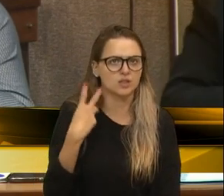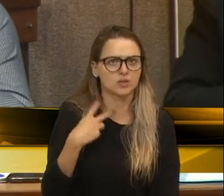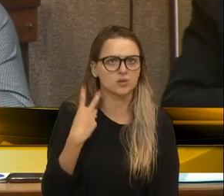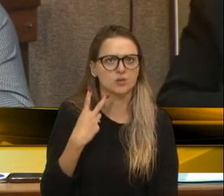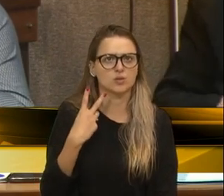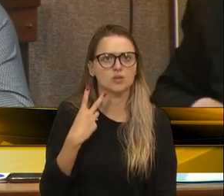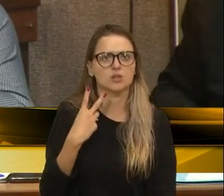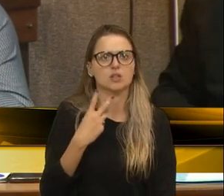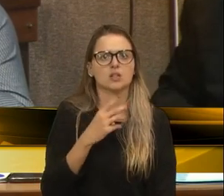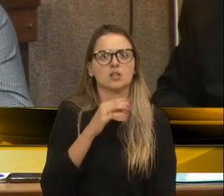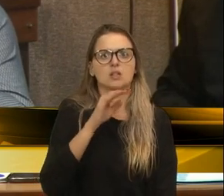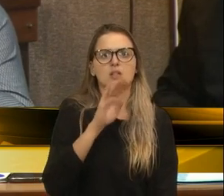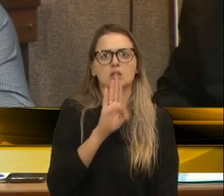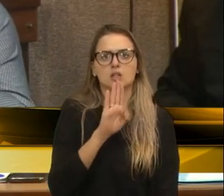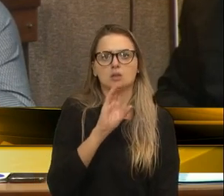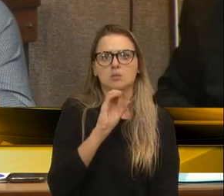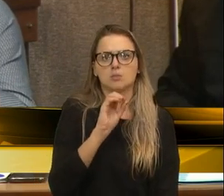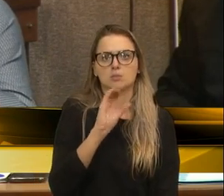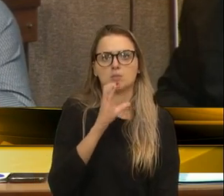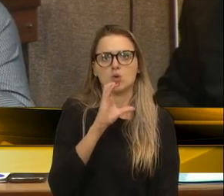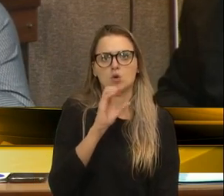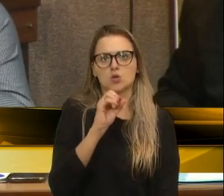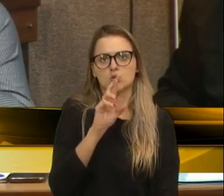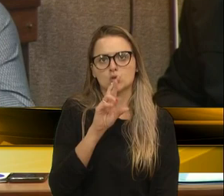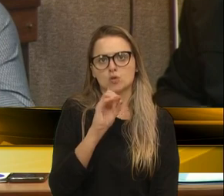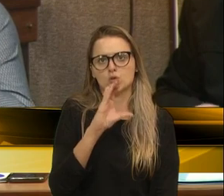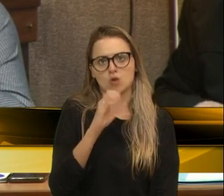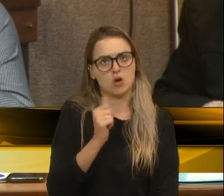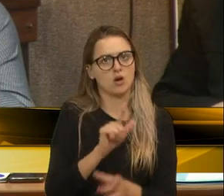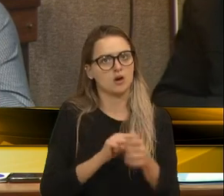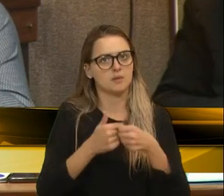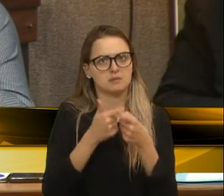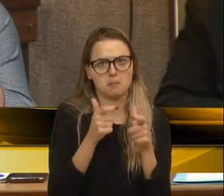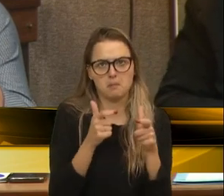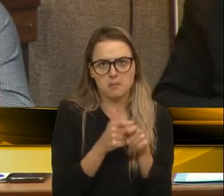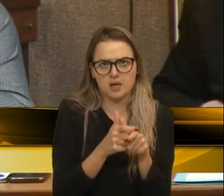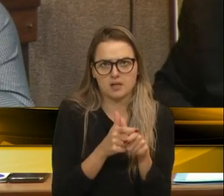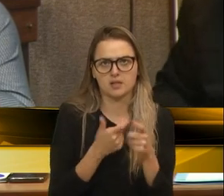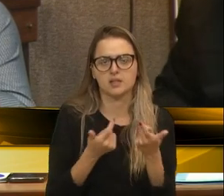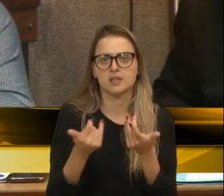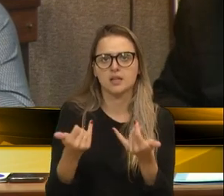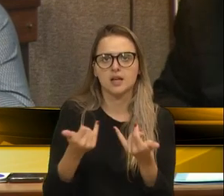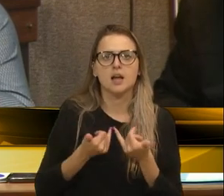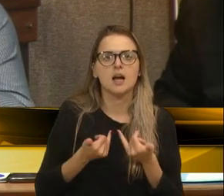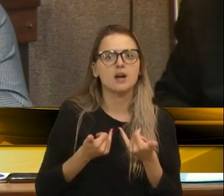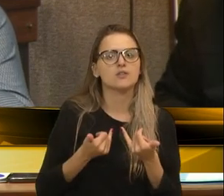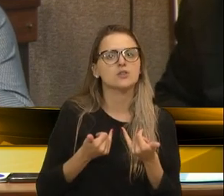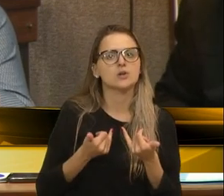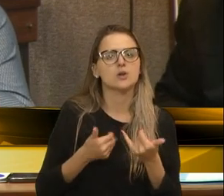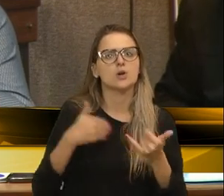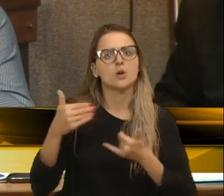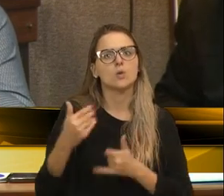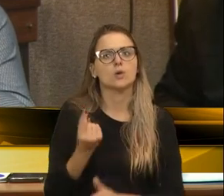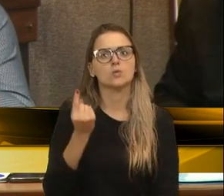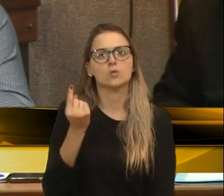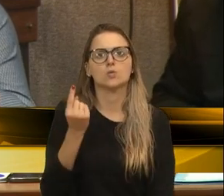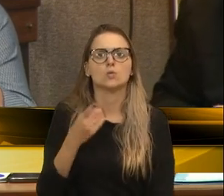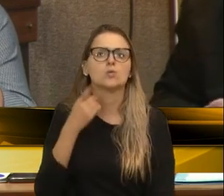estado de Bossoroca, não sei onde é que fica, mas ele nos falava que quando um dos